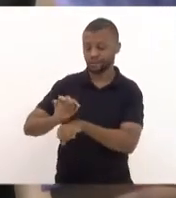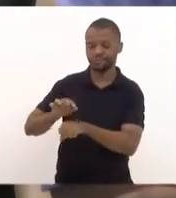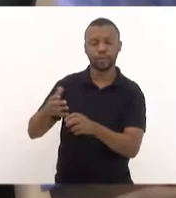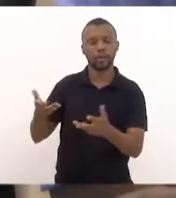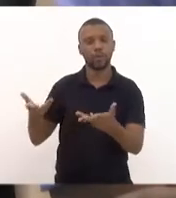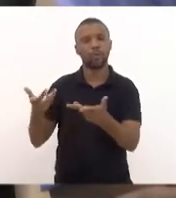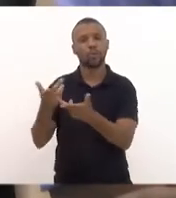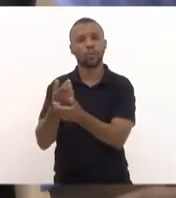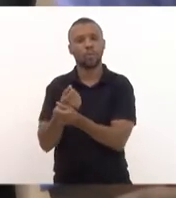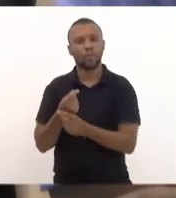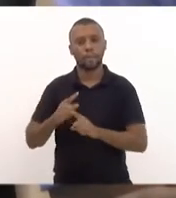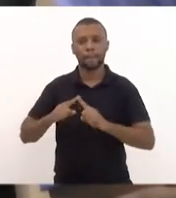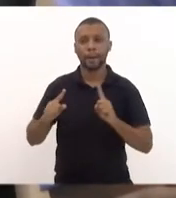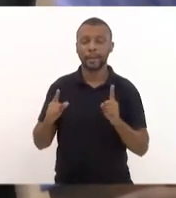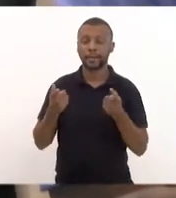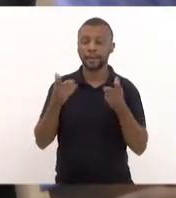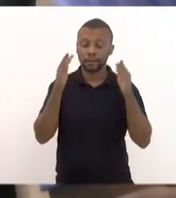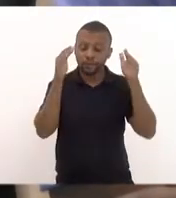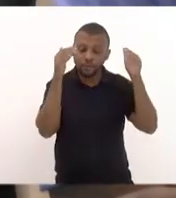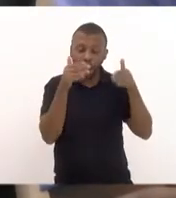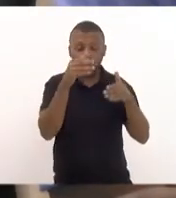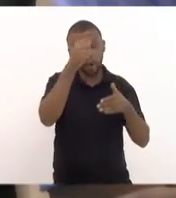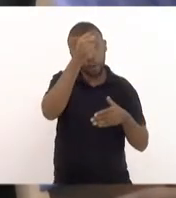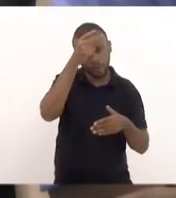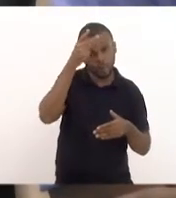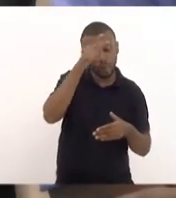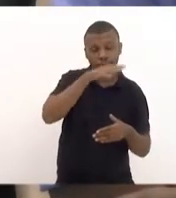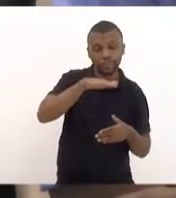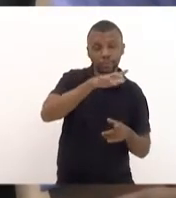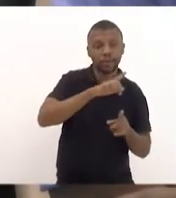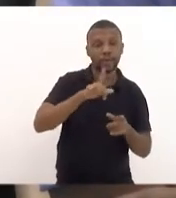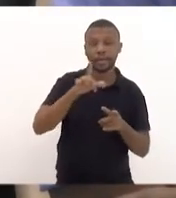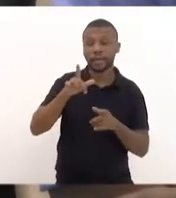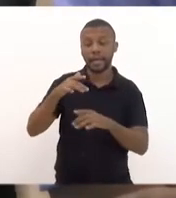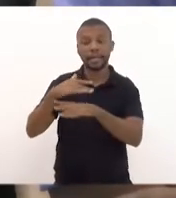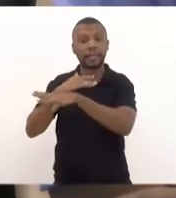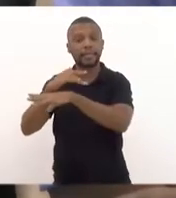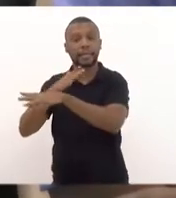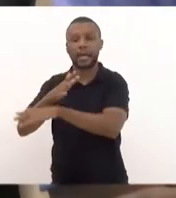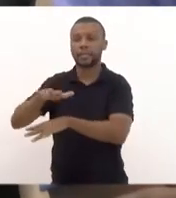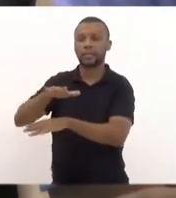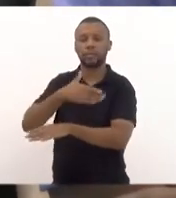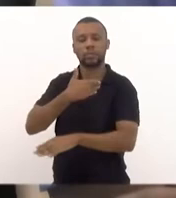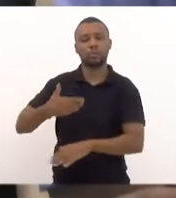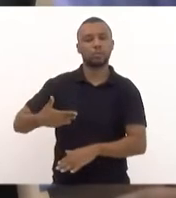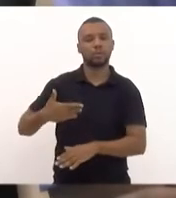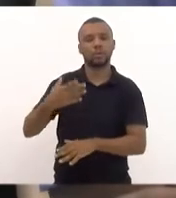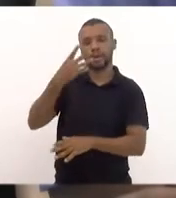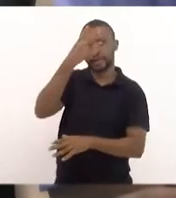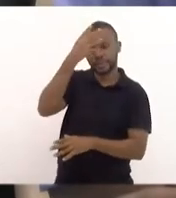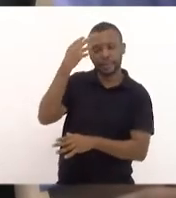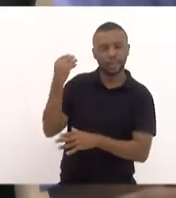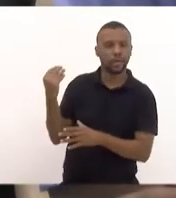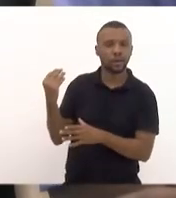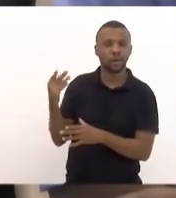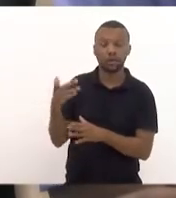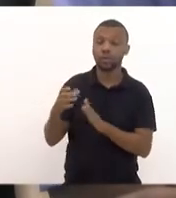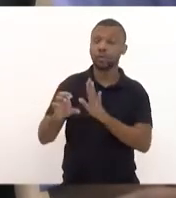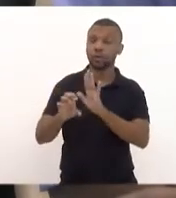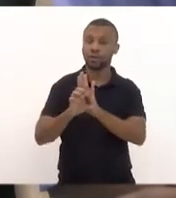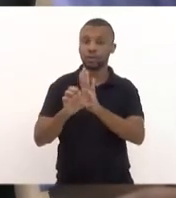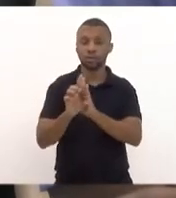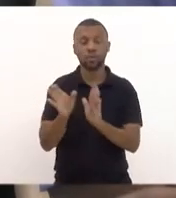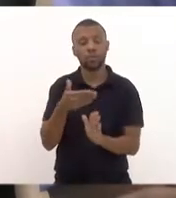ela foi muito municipalista e meio que esqueceu a questão metropolitana. Que aí, com o Estatuto das Metrópoles, ela possibilitou